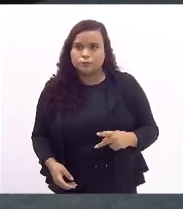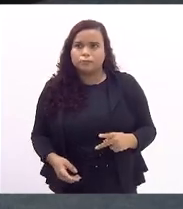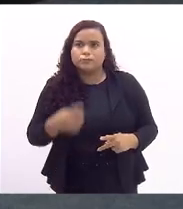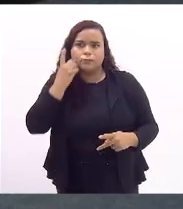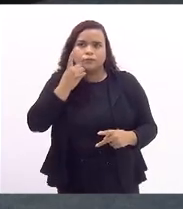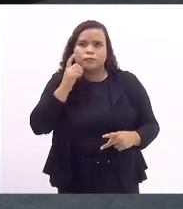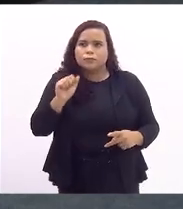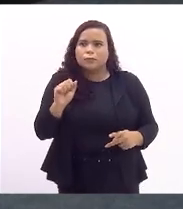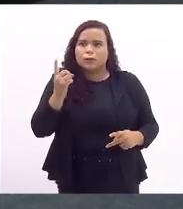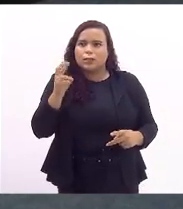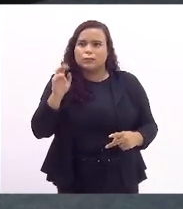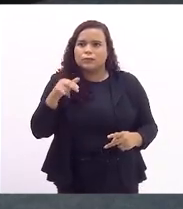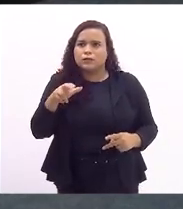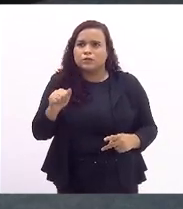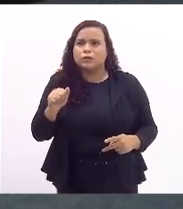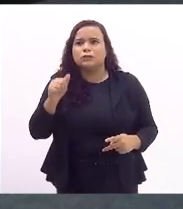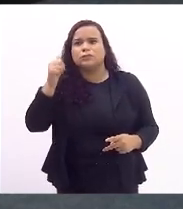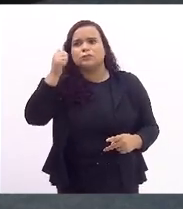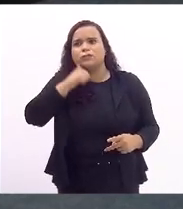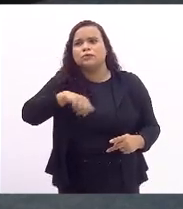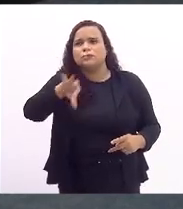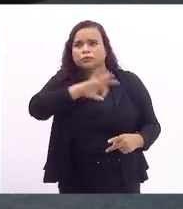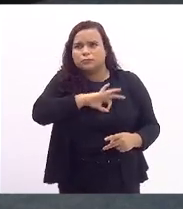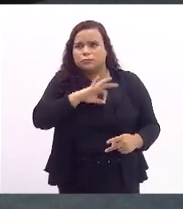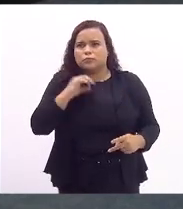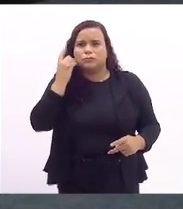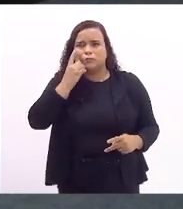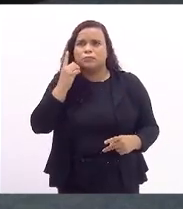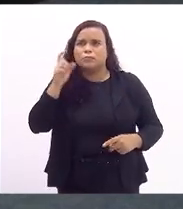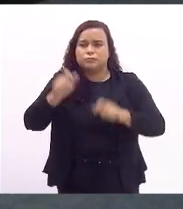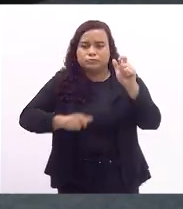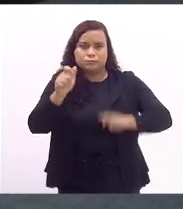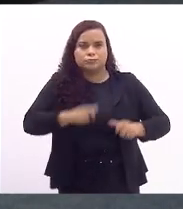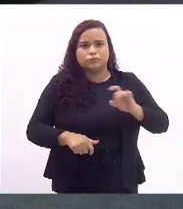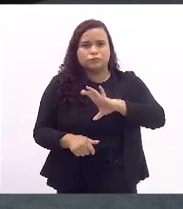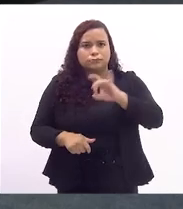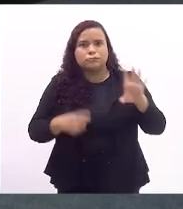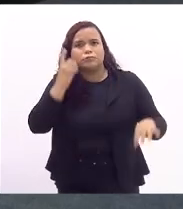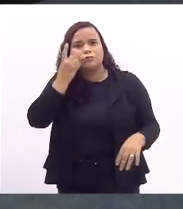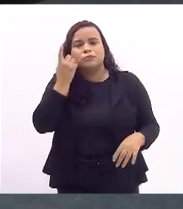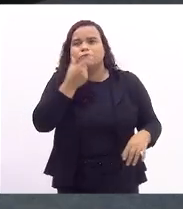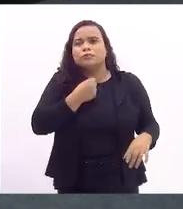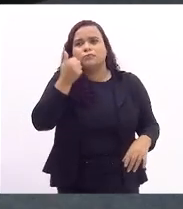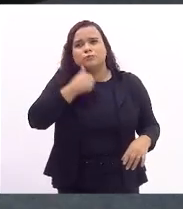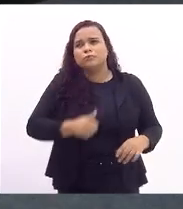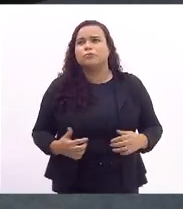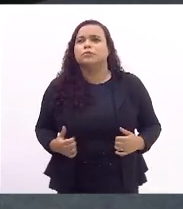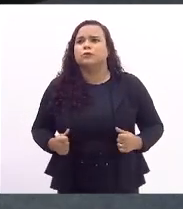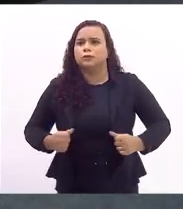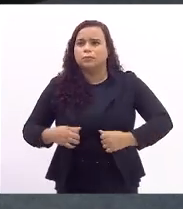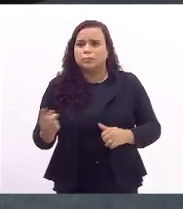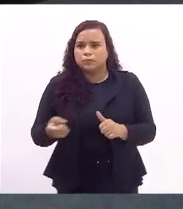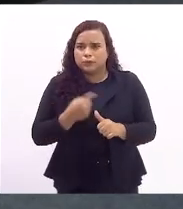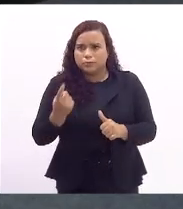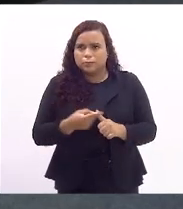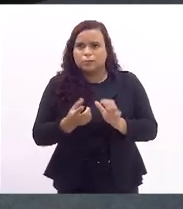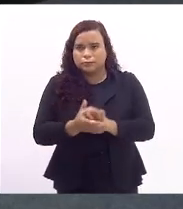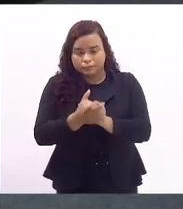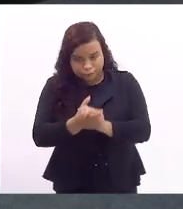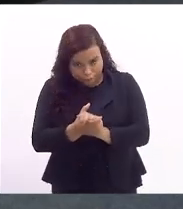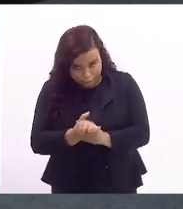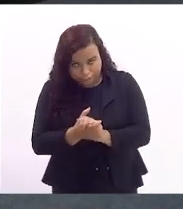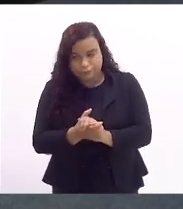Adriana tada Martha Rocha senhoras e senhores deputados e deputadas o primeiro mais uma vez